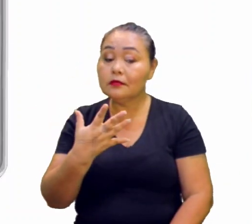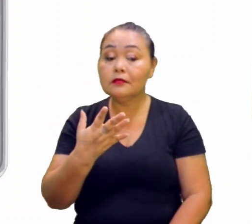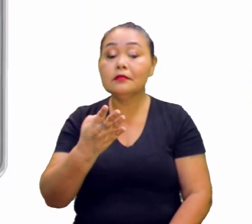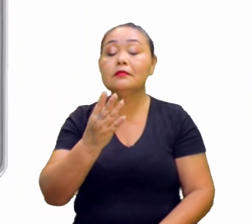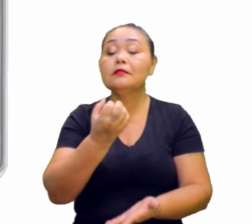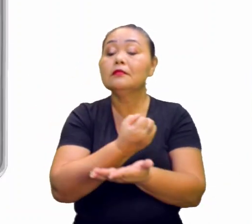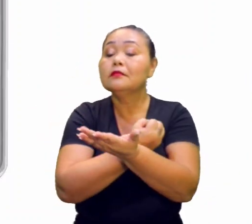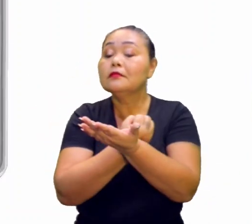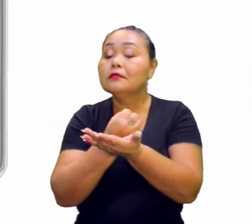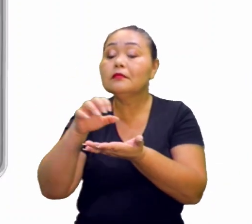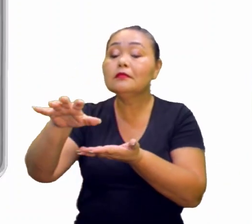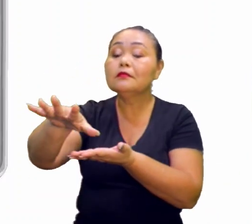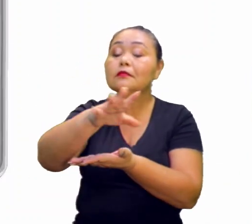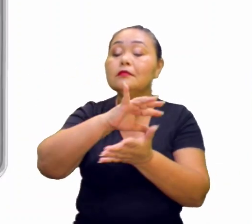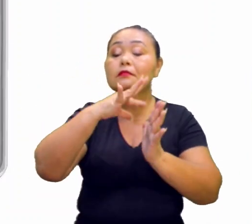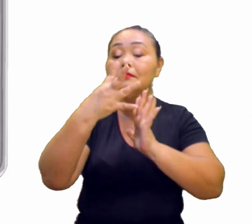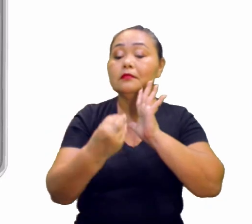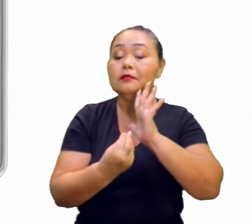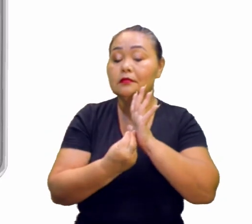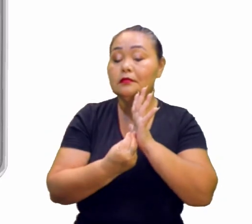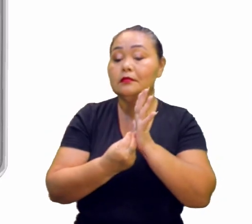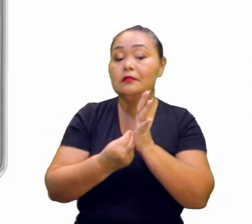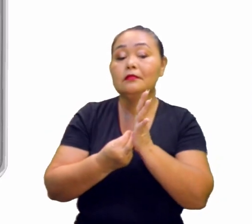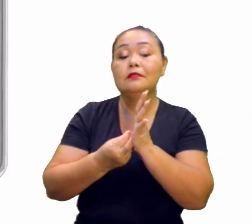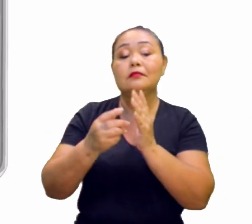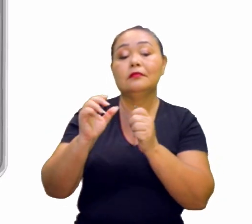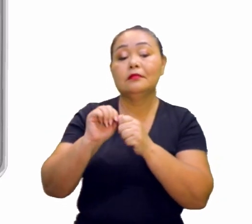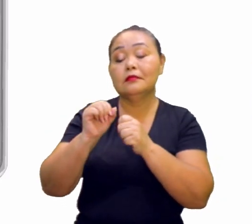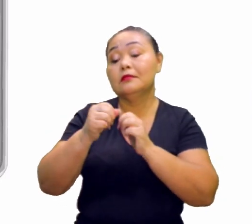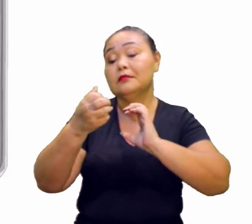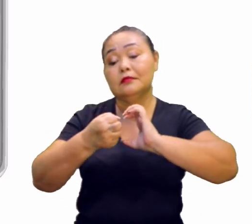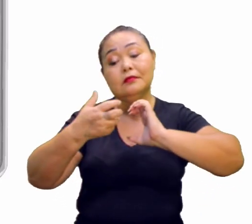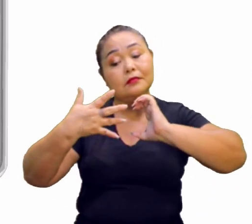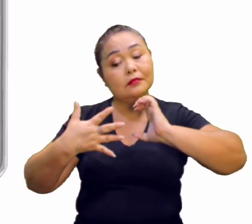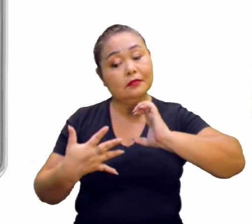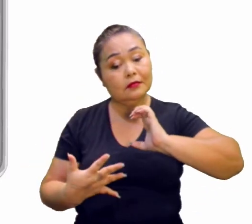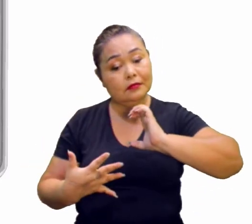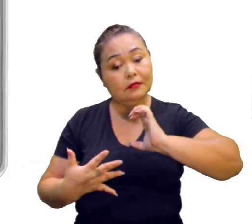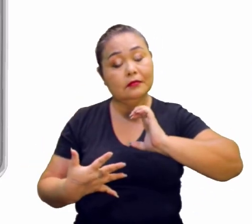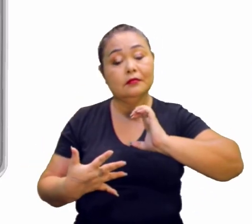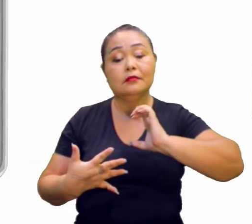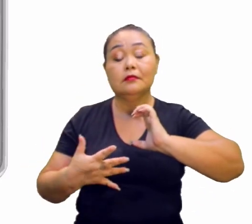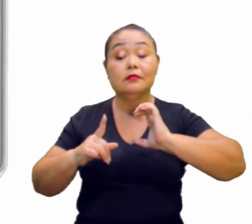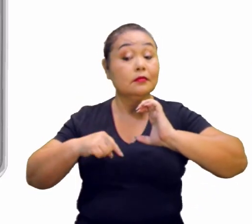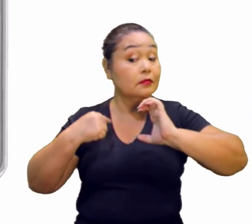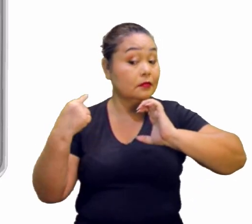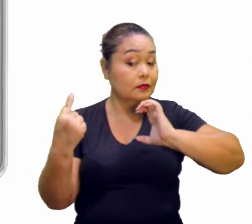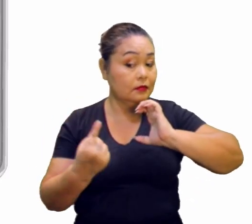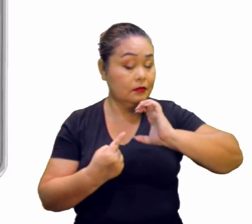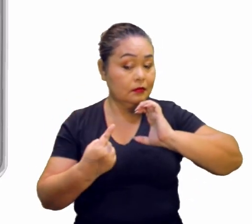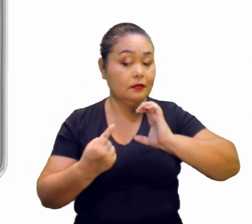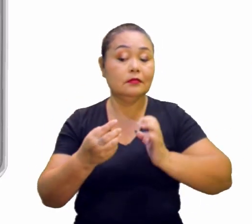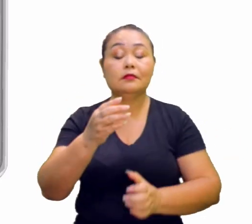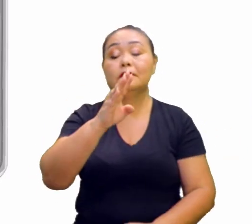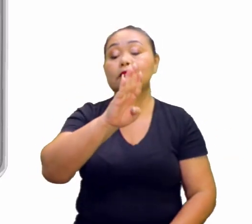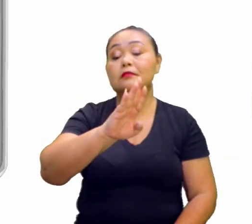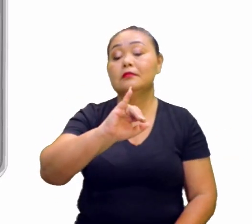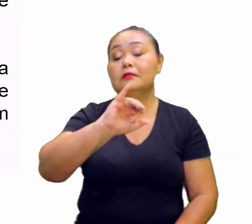da Amazônia, a gente falou aí das características, né, do nosso bioma